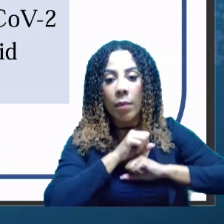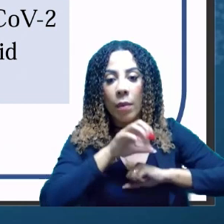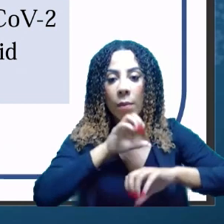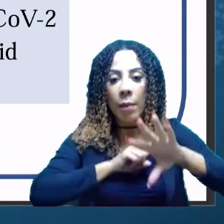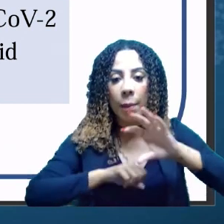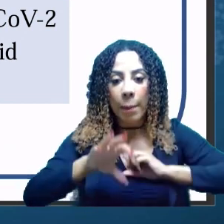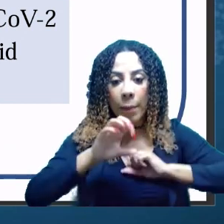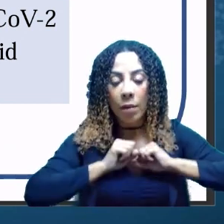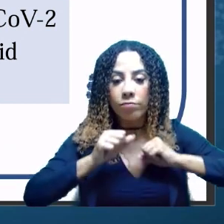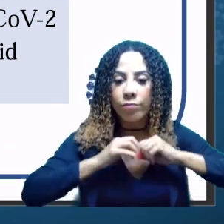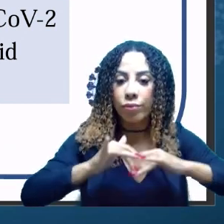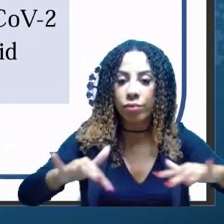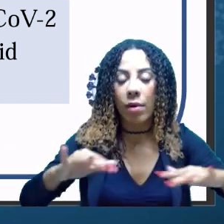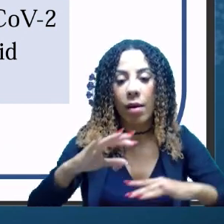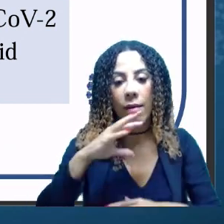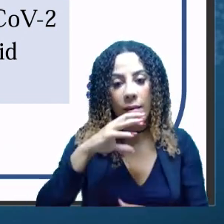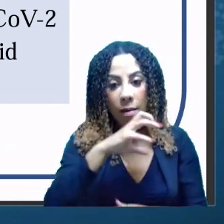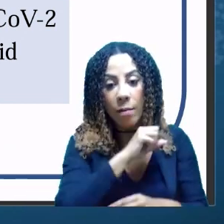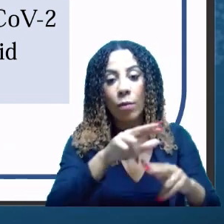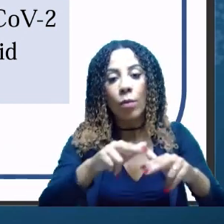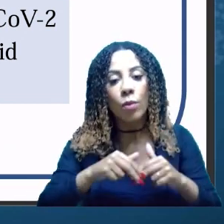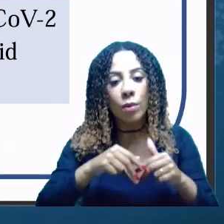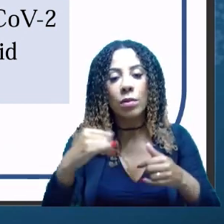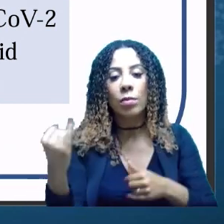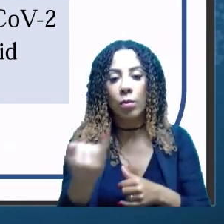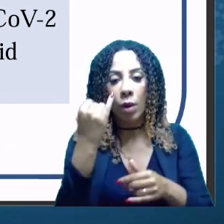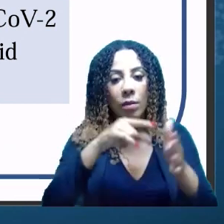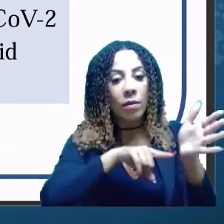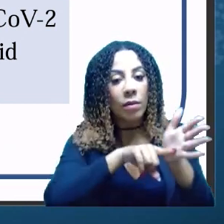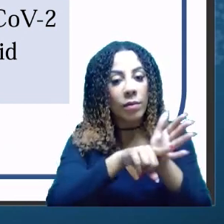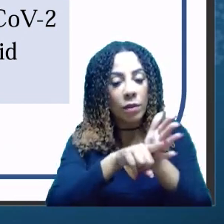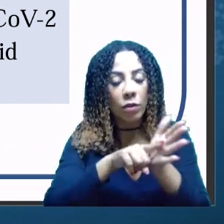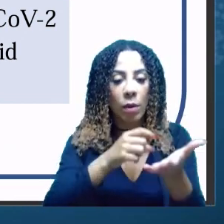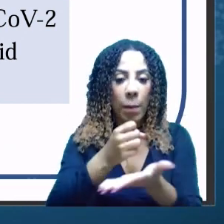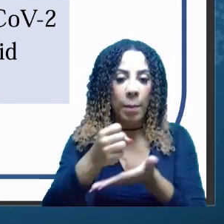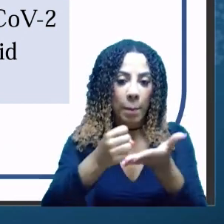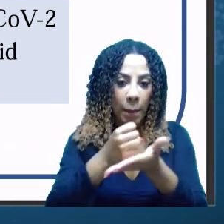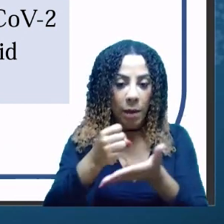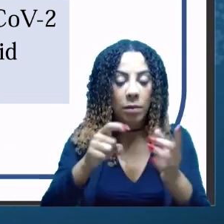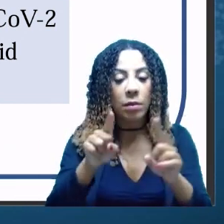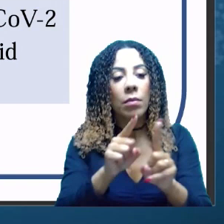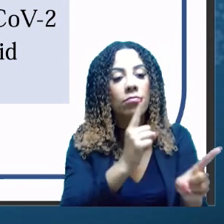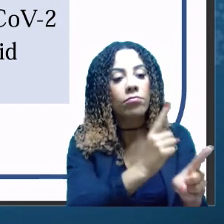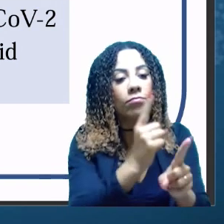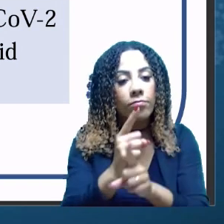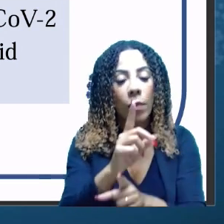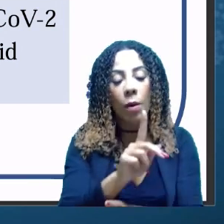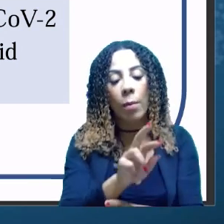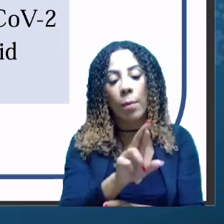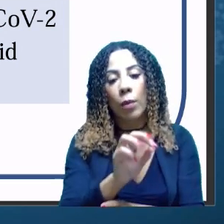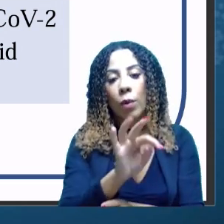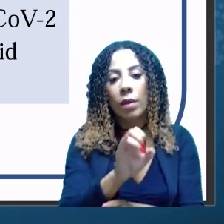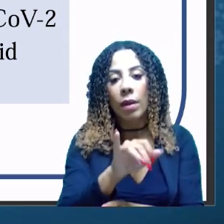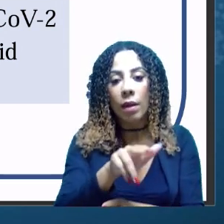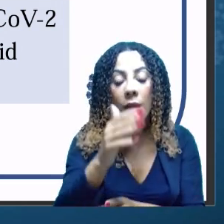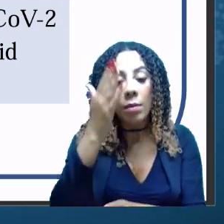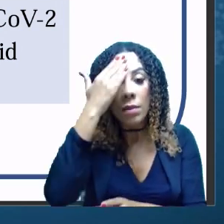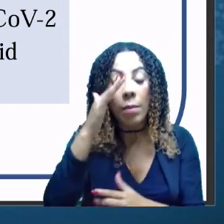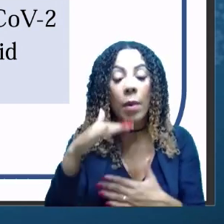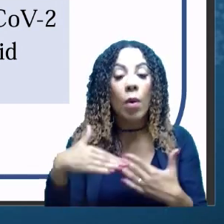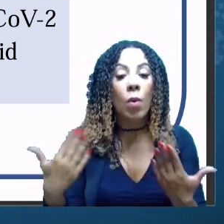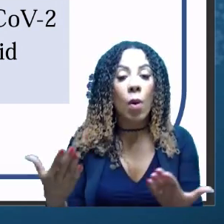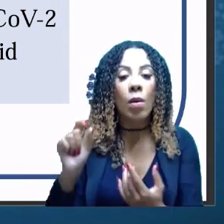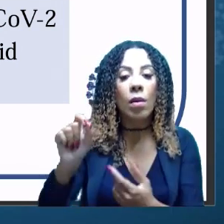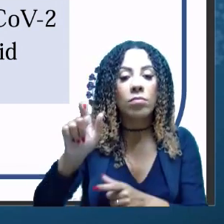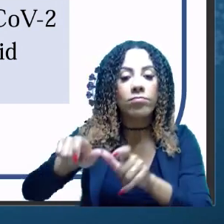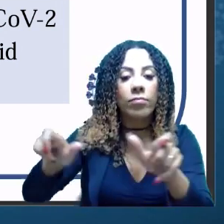princípios básicos da estrutura do vírus e da função das suas proteínas para identificar novos possíveis alvos para as terapias antivirais. Então,